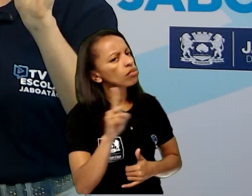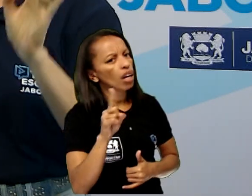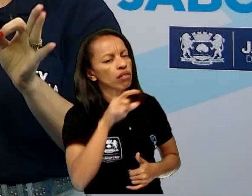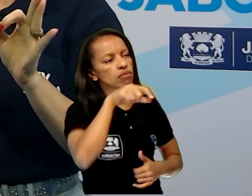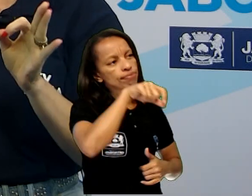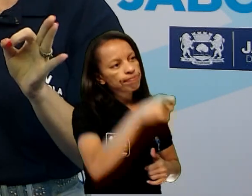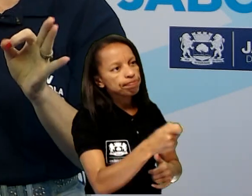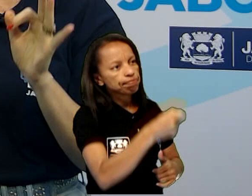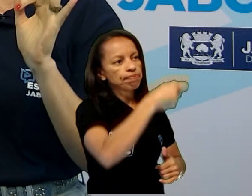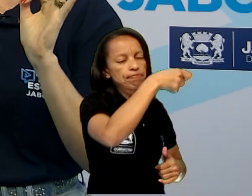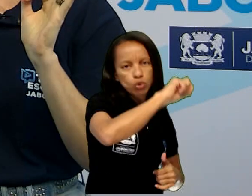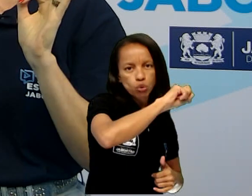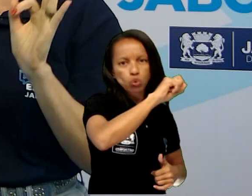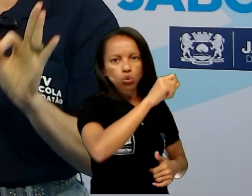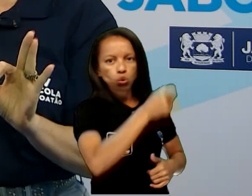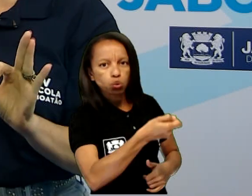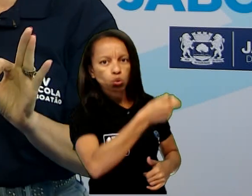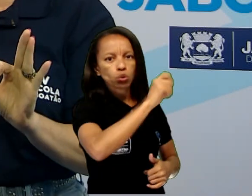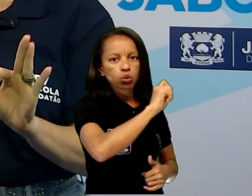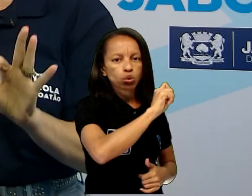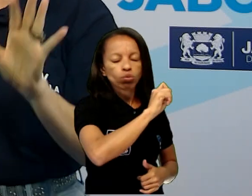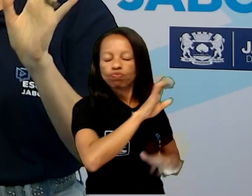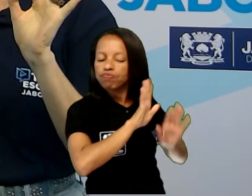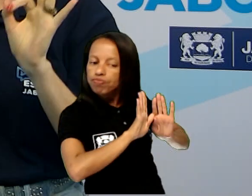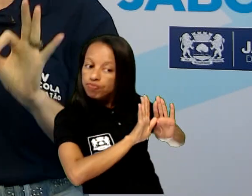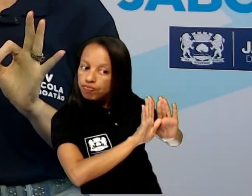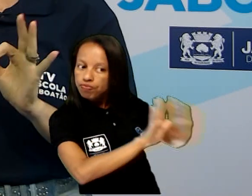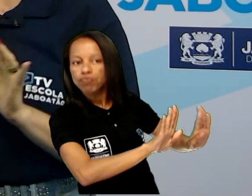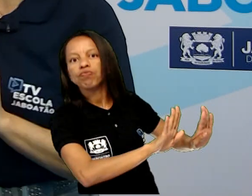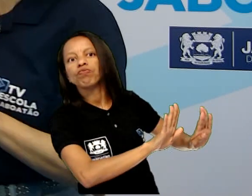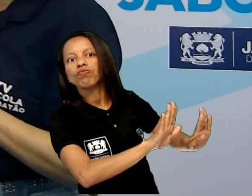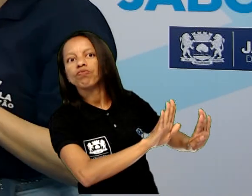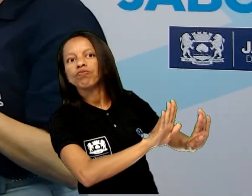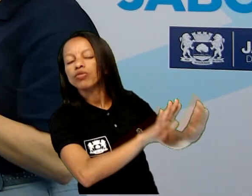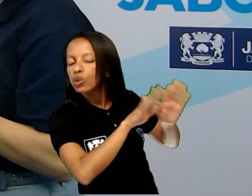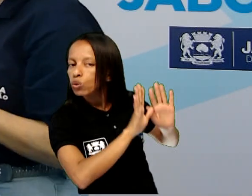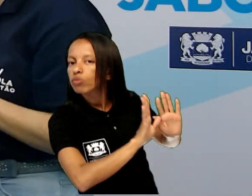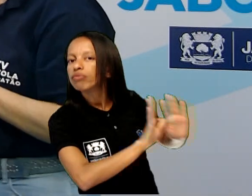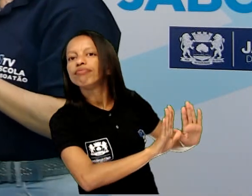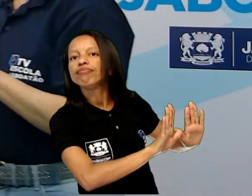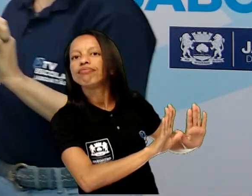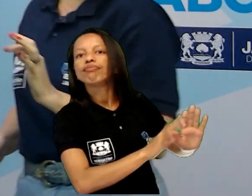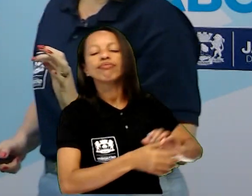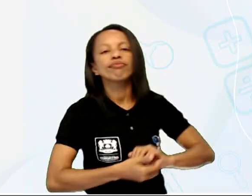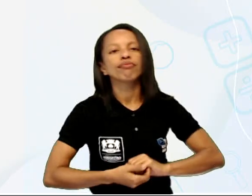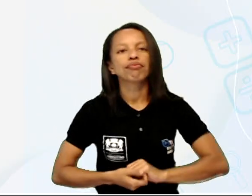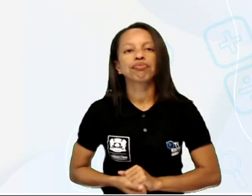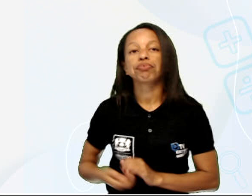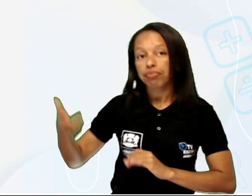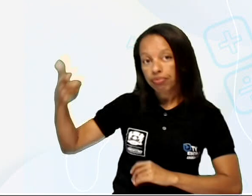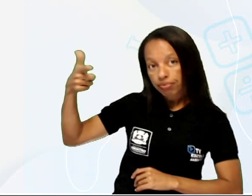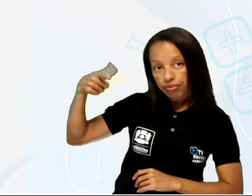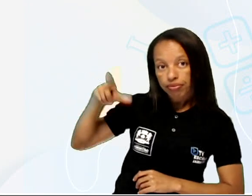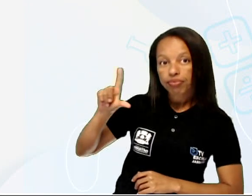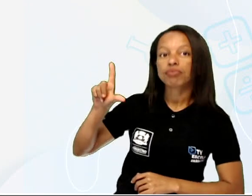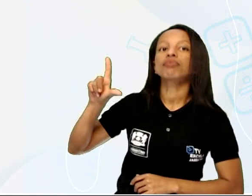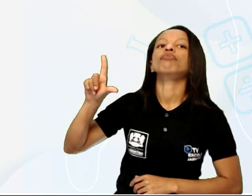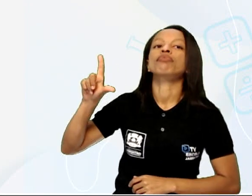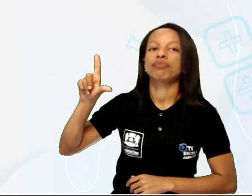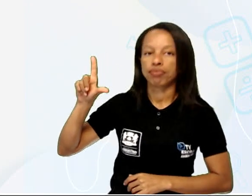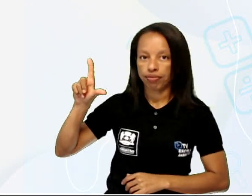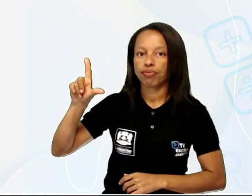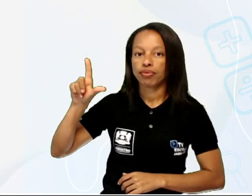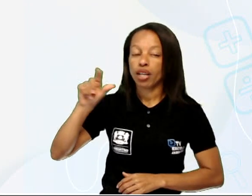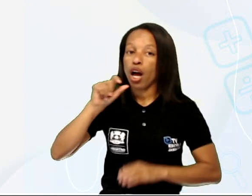Do jeito que a mamãe deixou, deixa lá. Não mexe, tá certo? Outra situação é, a gente até falou